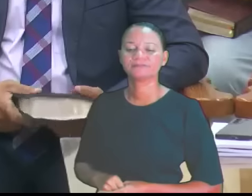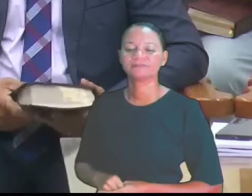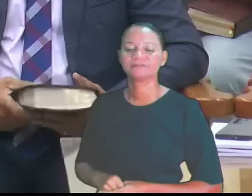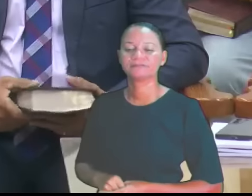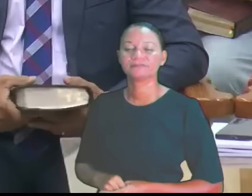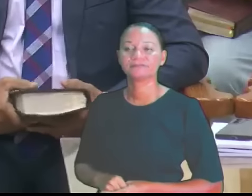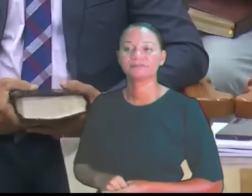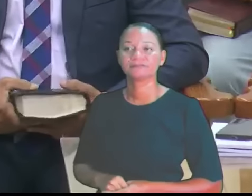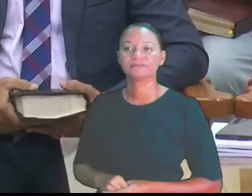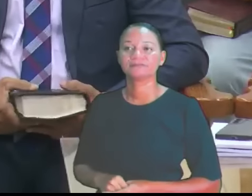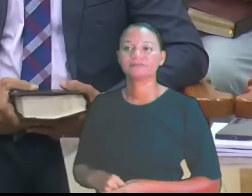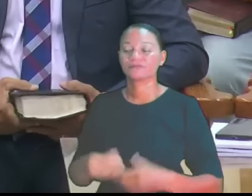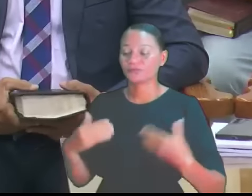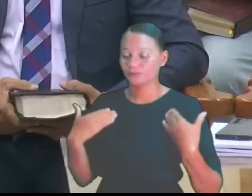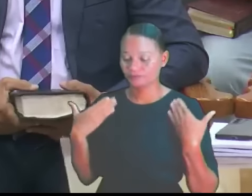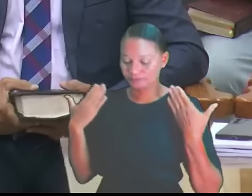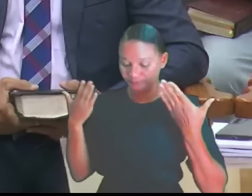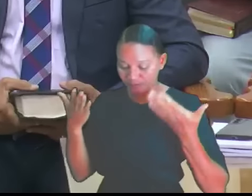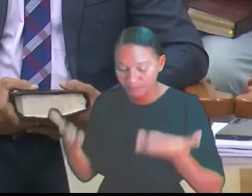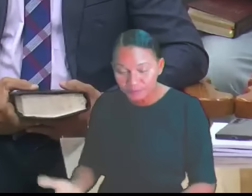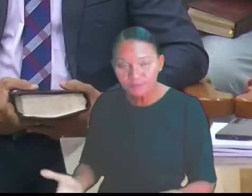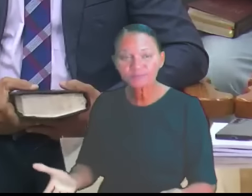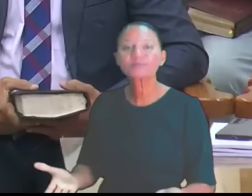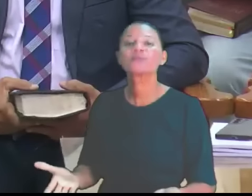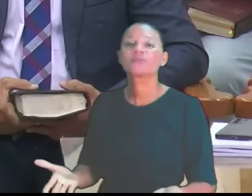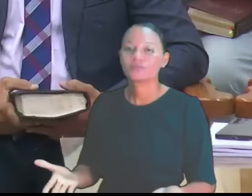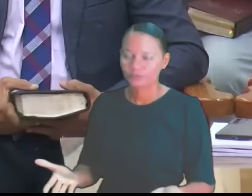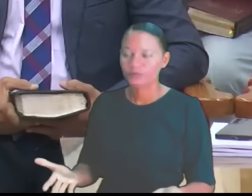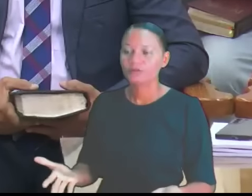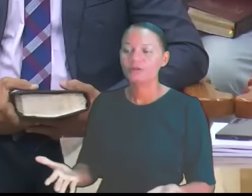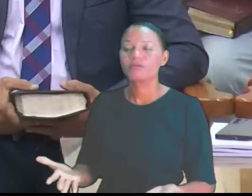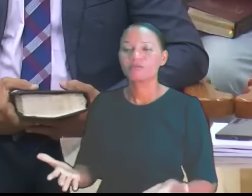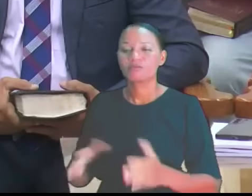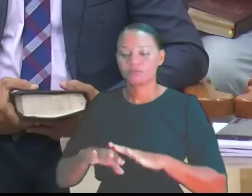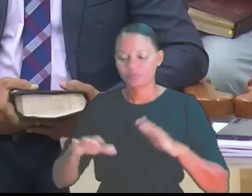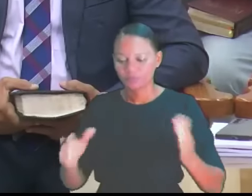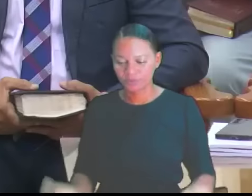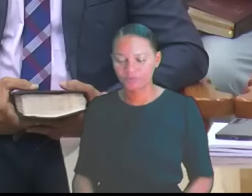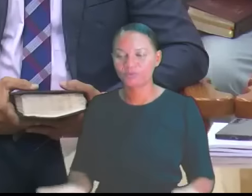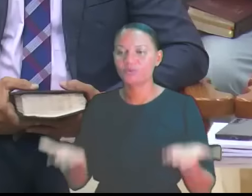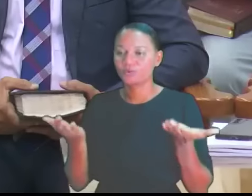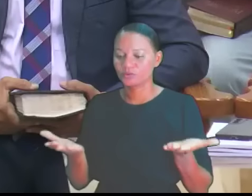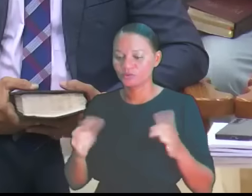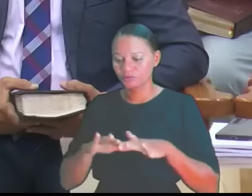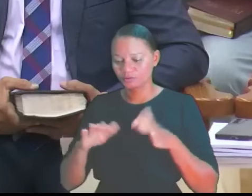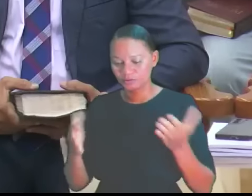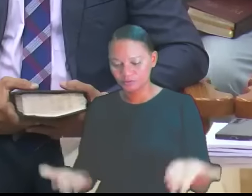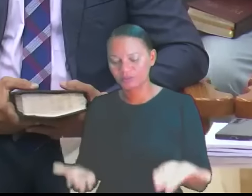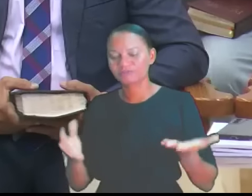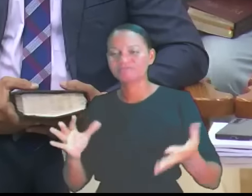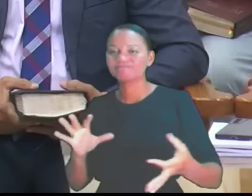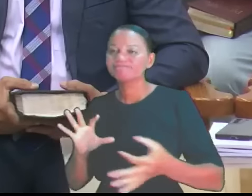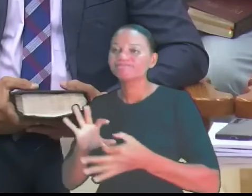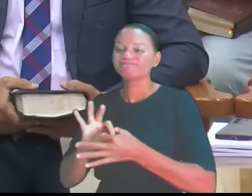Quando eu venho para o altar vai para a minha casa.